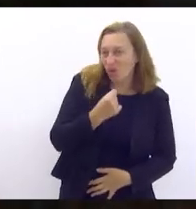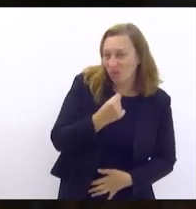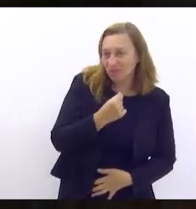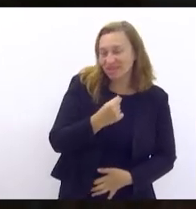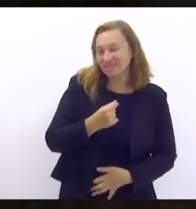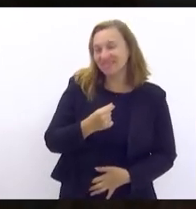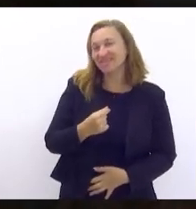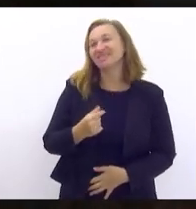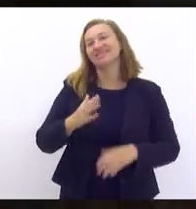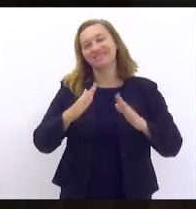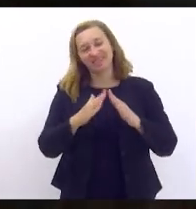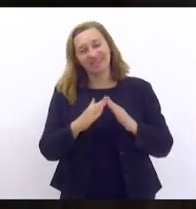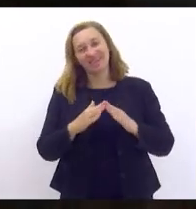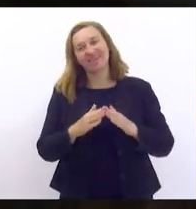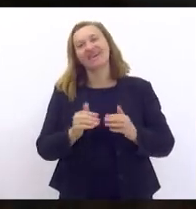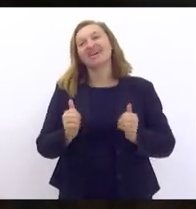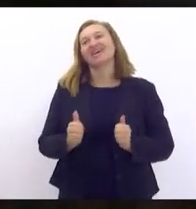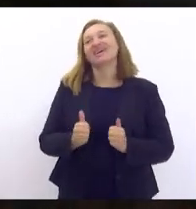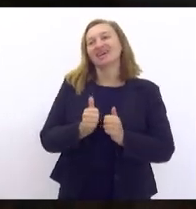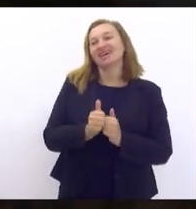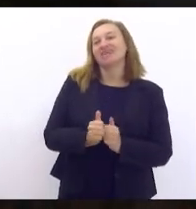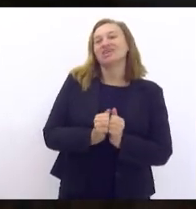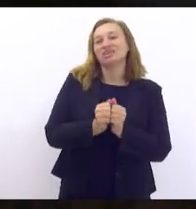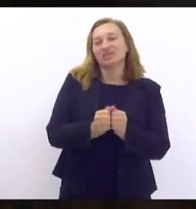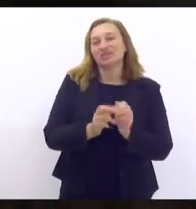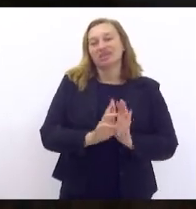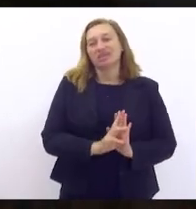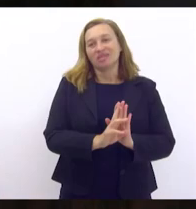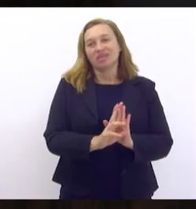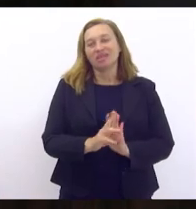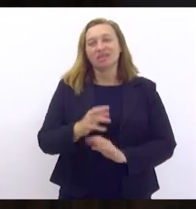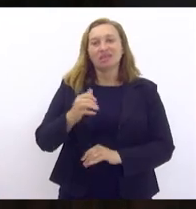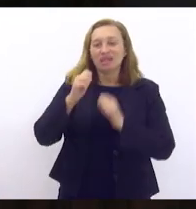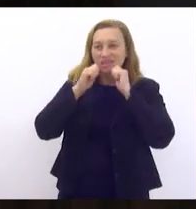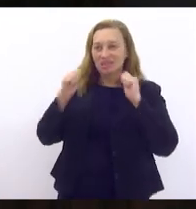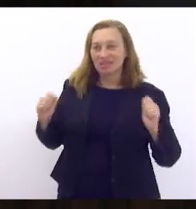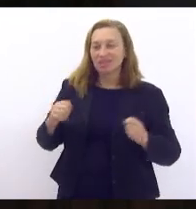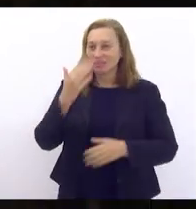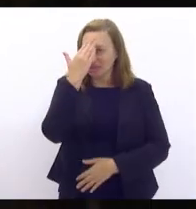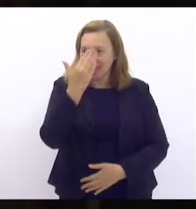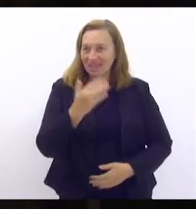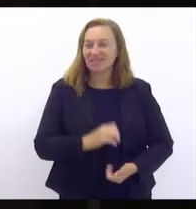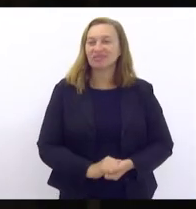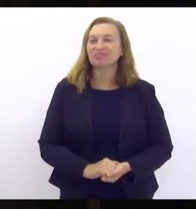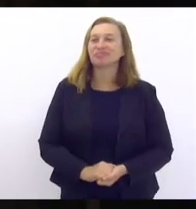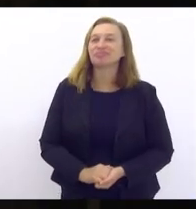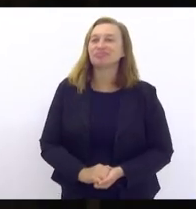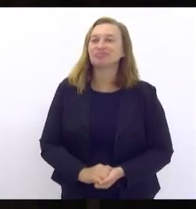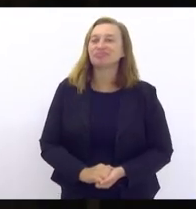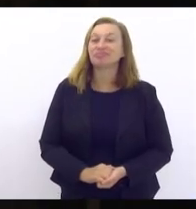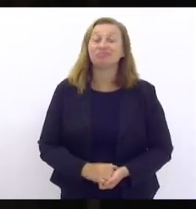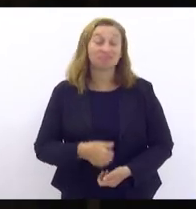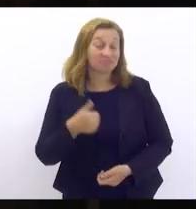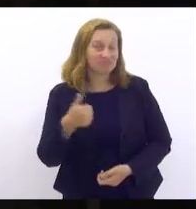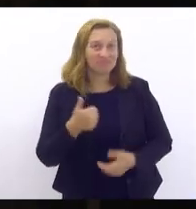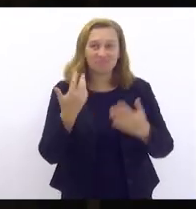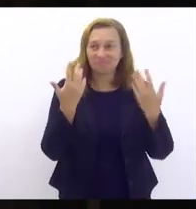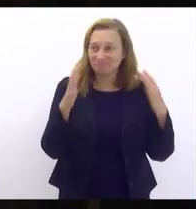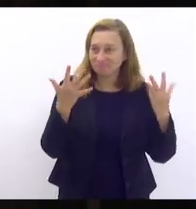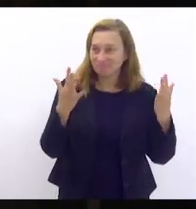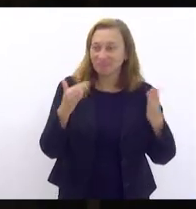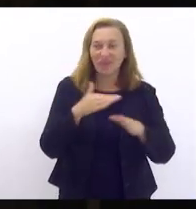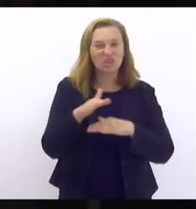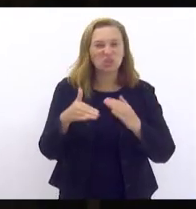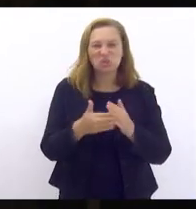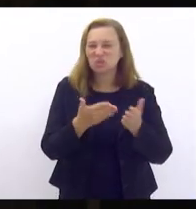as deputadas também que está aqui com seus suas assessorias presentes aqui obrigado primeiro parabenizar